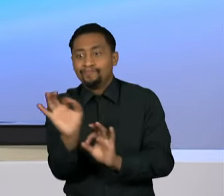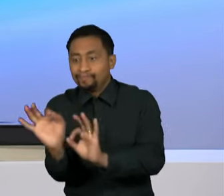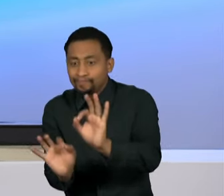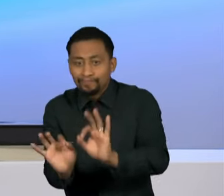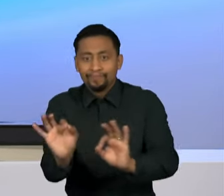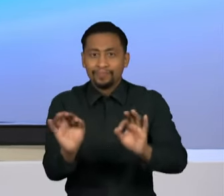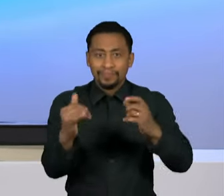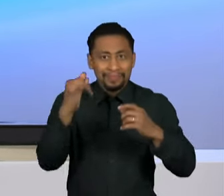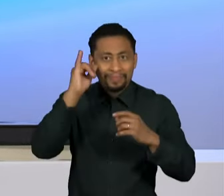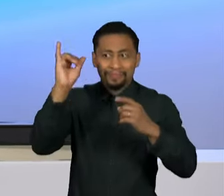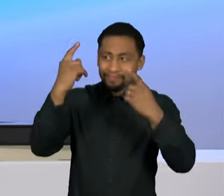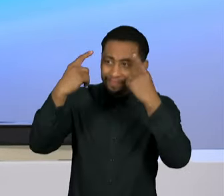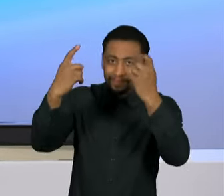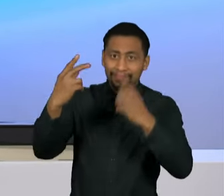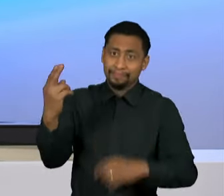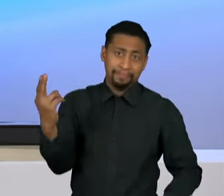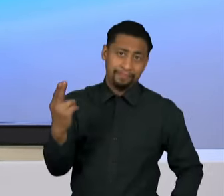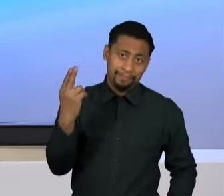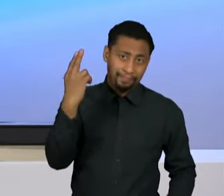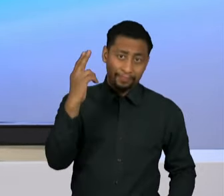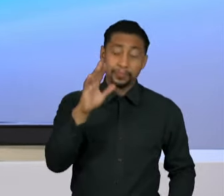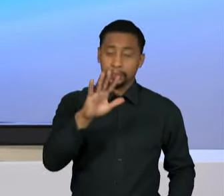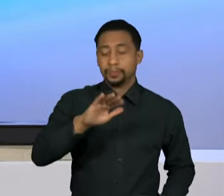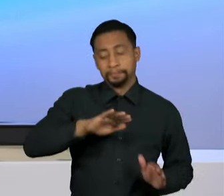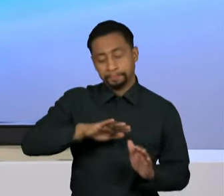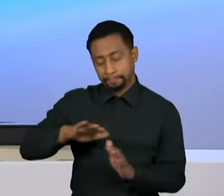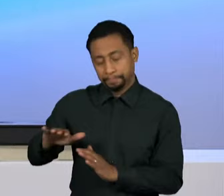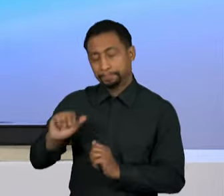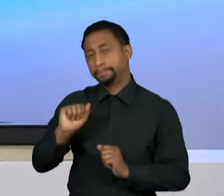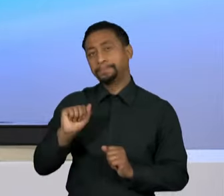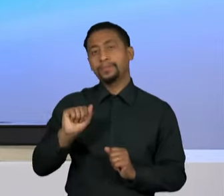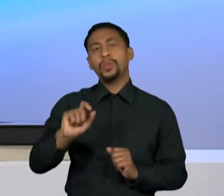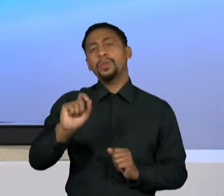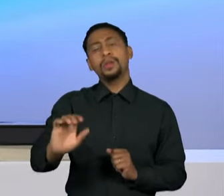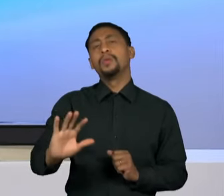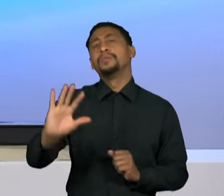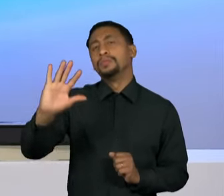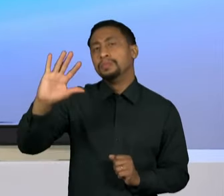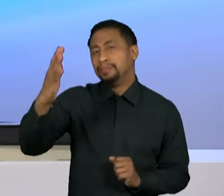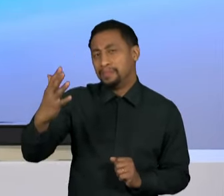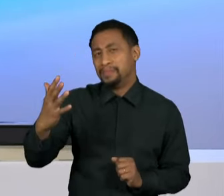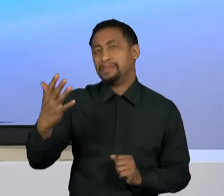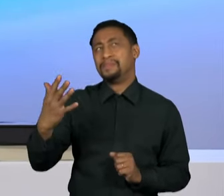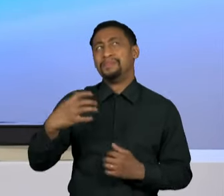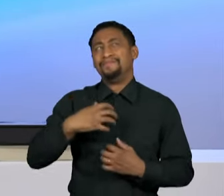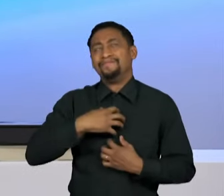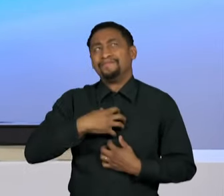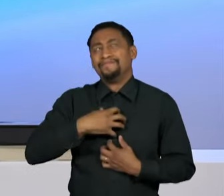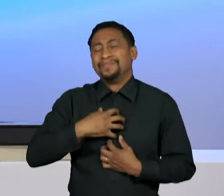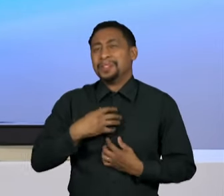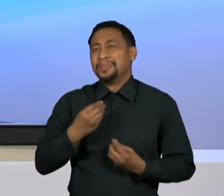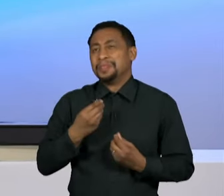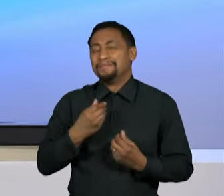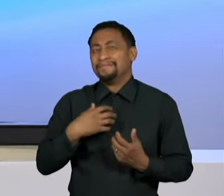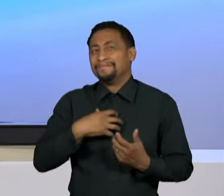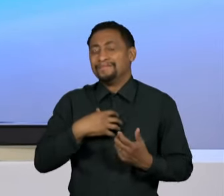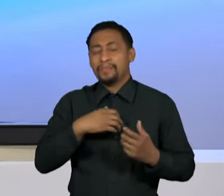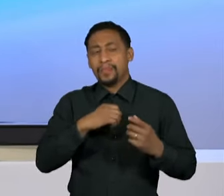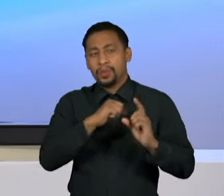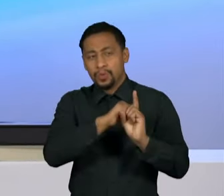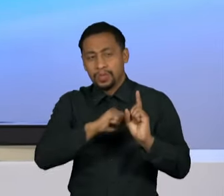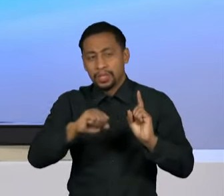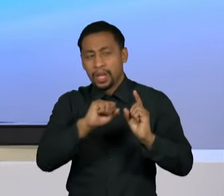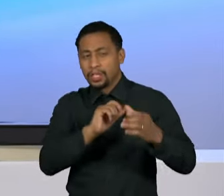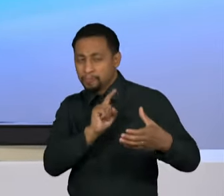com essa violência. E, de outro lado, qual o efeito que se tem, no sentimento de pertencimento, de